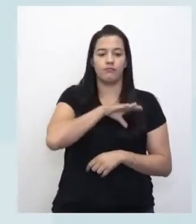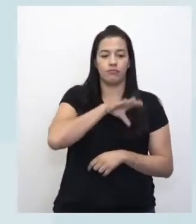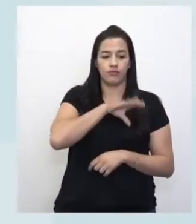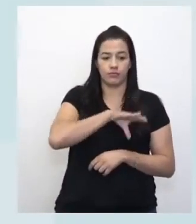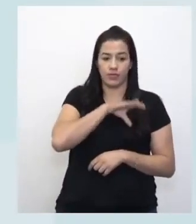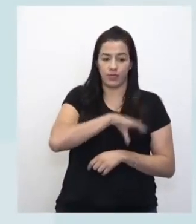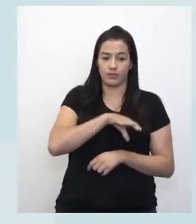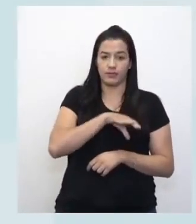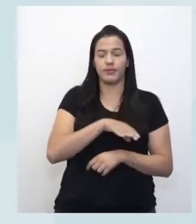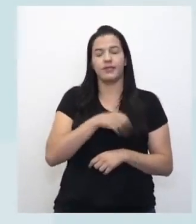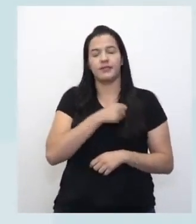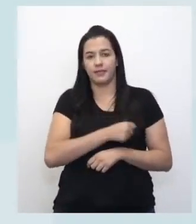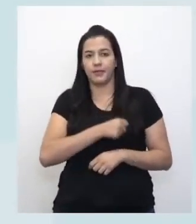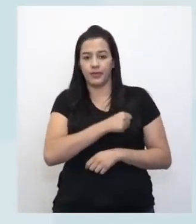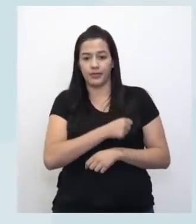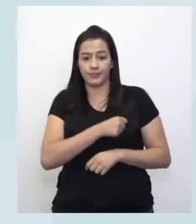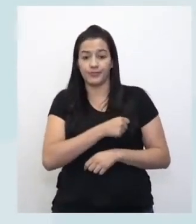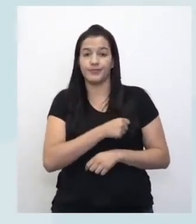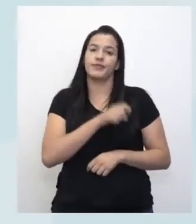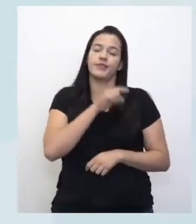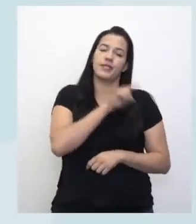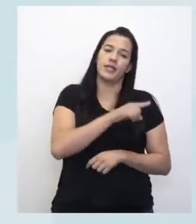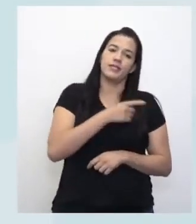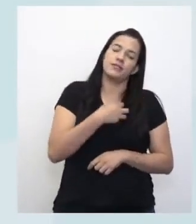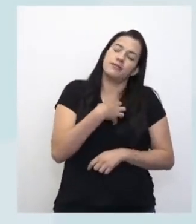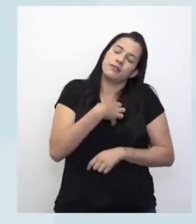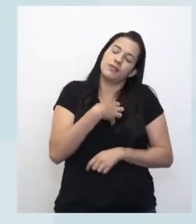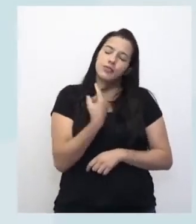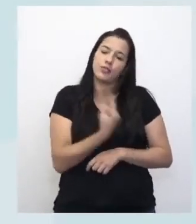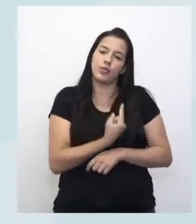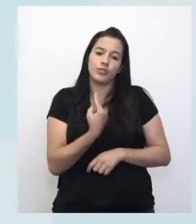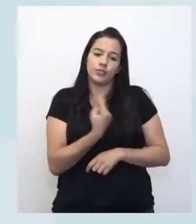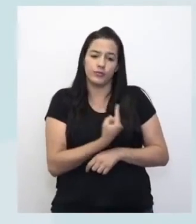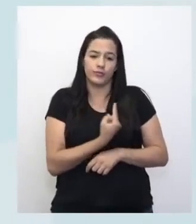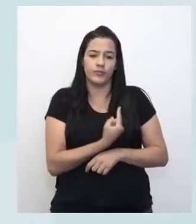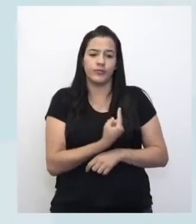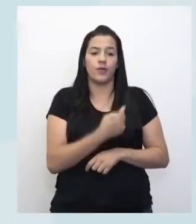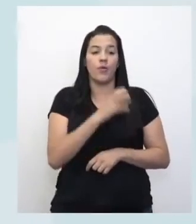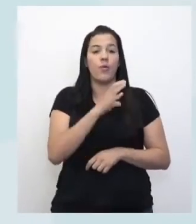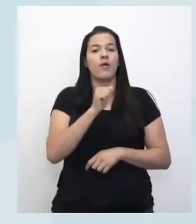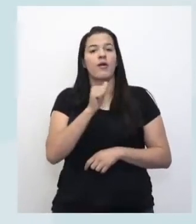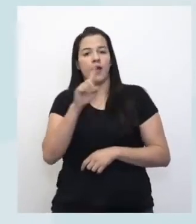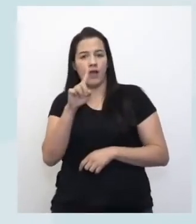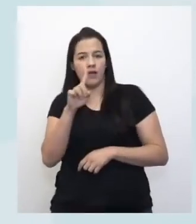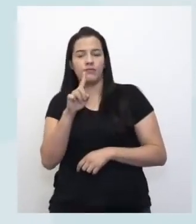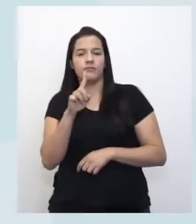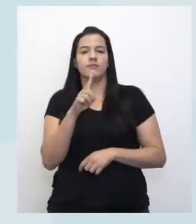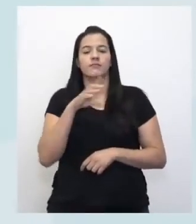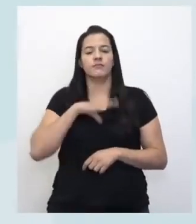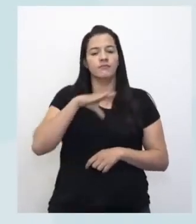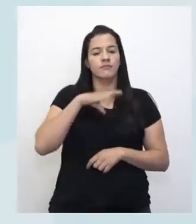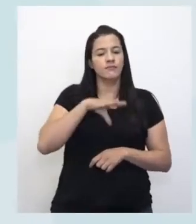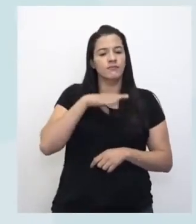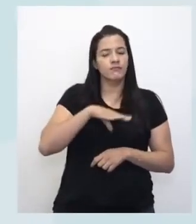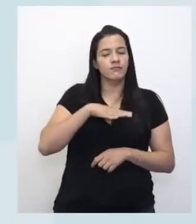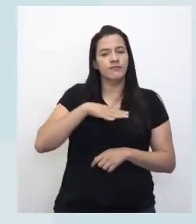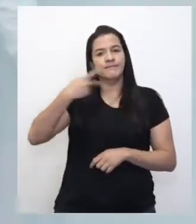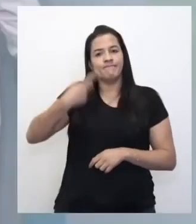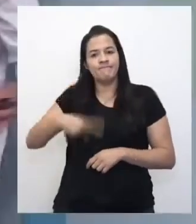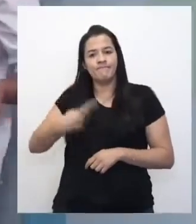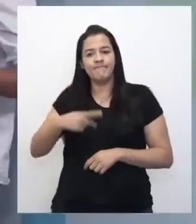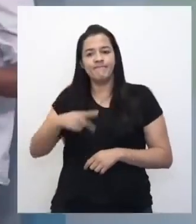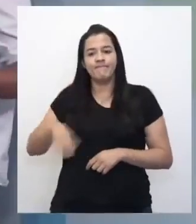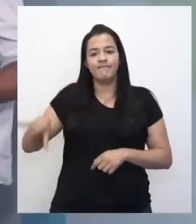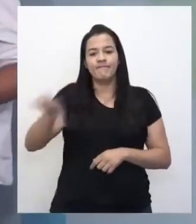lá ele tem saudade. E lá ele se sente sozinho à noite. O K para ele é Portugal. Nós aqui, pelo menos acredito que todos que estão